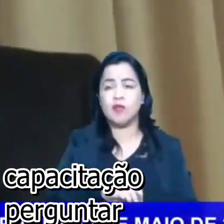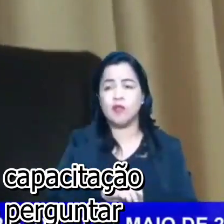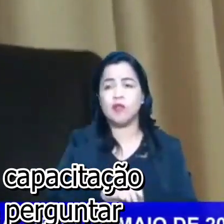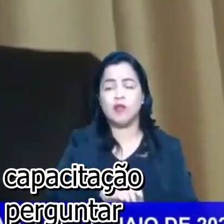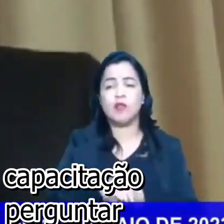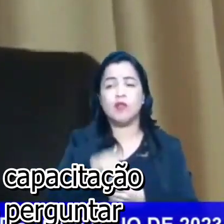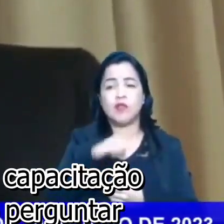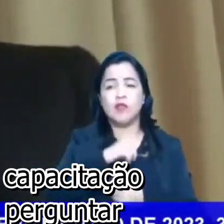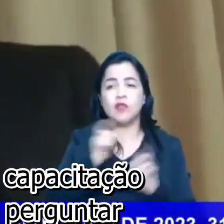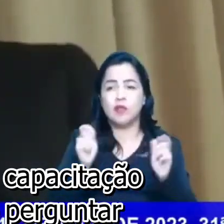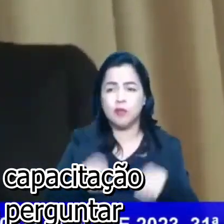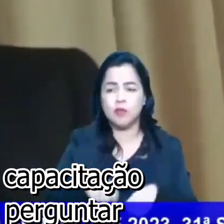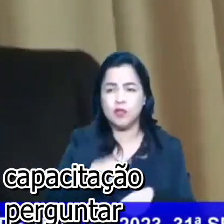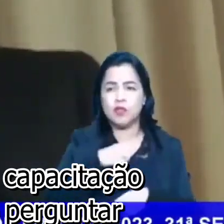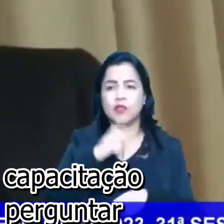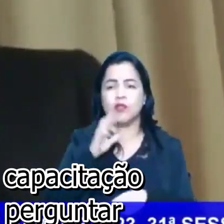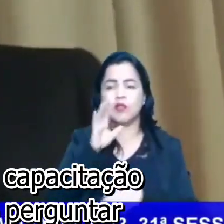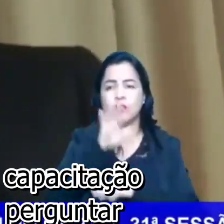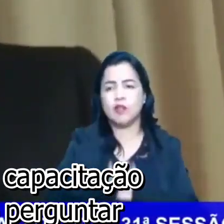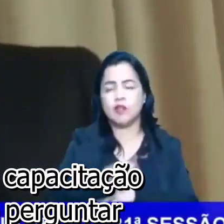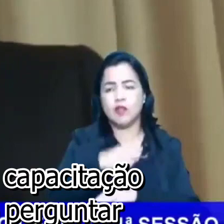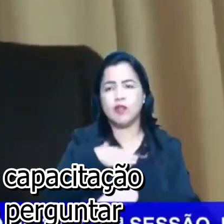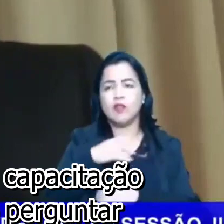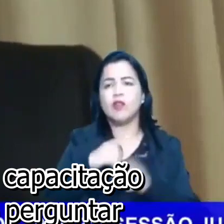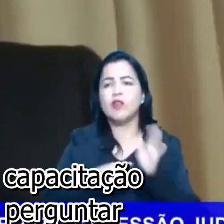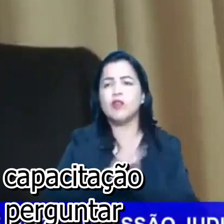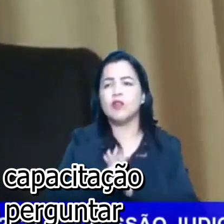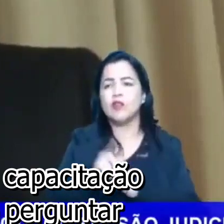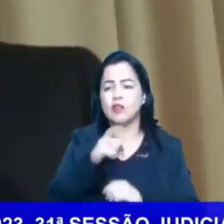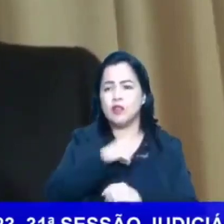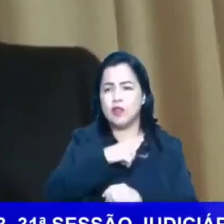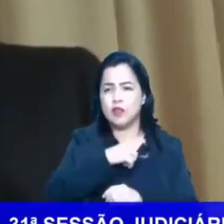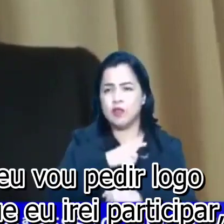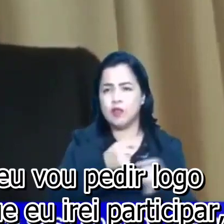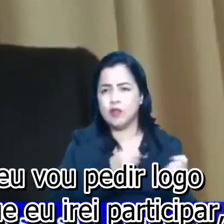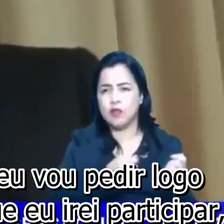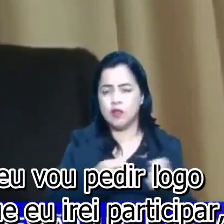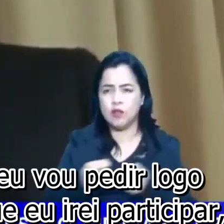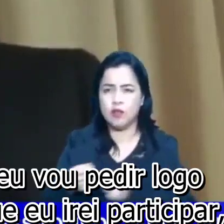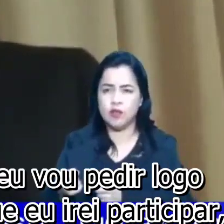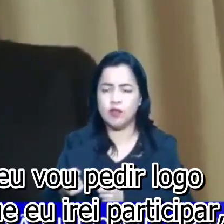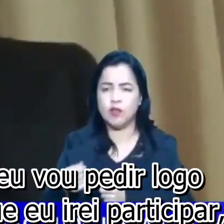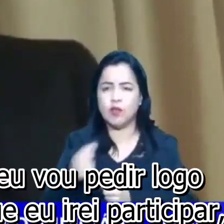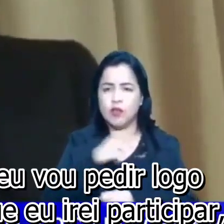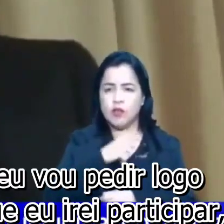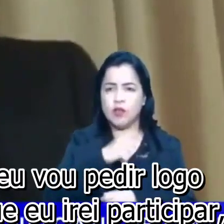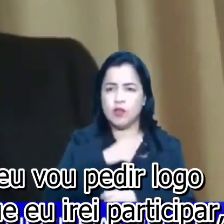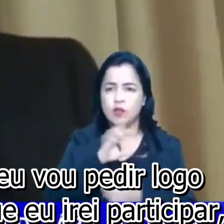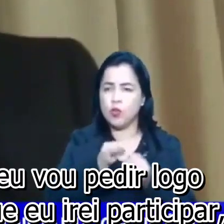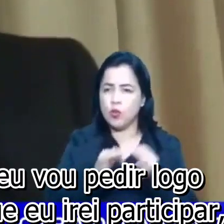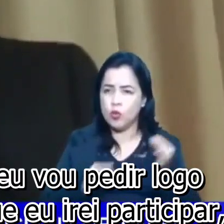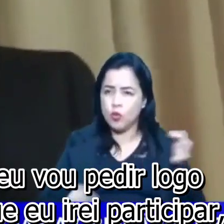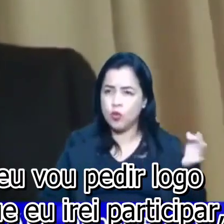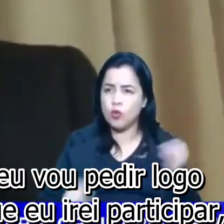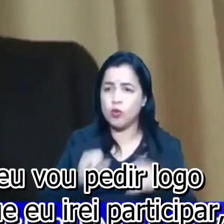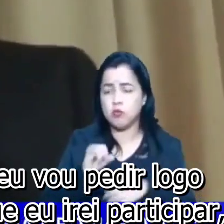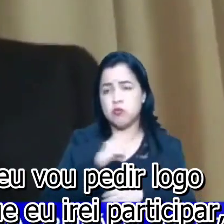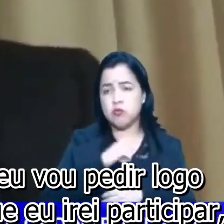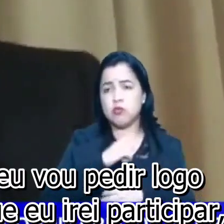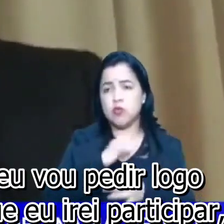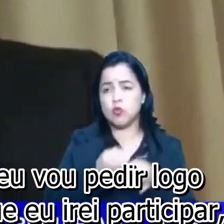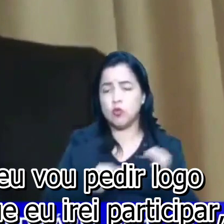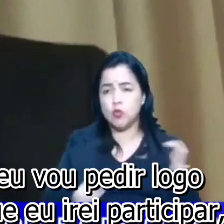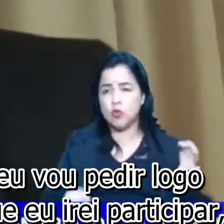momento de capacitação na parte da tarde. Então, por isso que eu quero perguntar se a sessão amanhã também vai ser muito longa, e se for, eu vou pedir